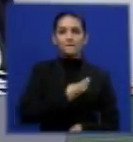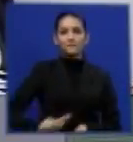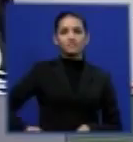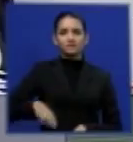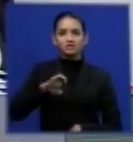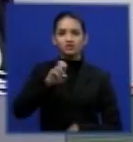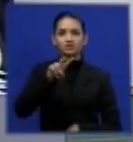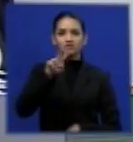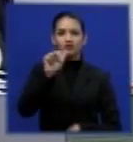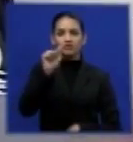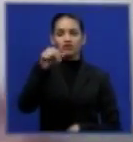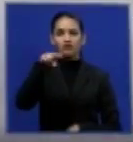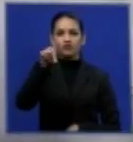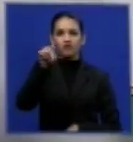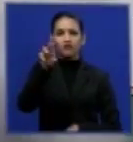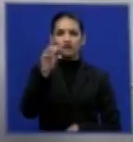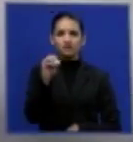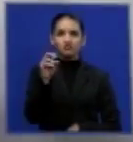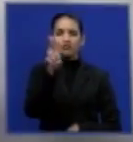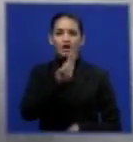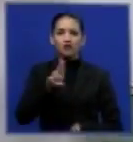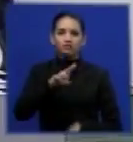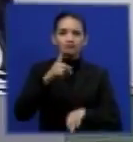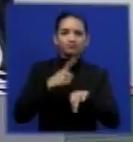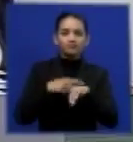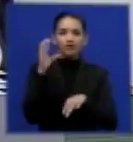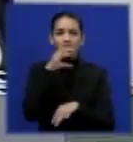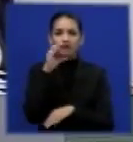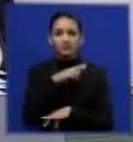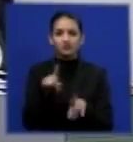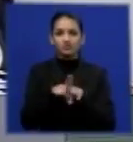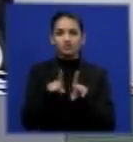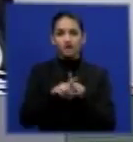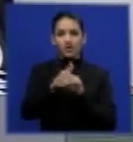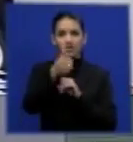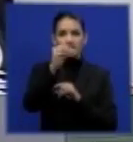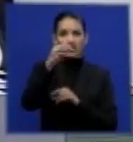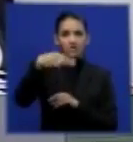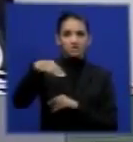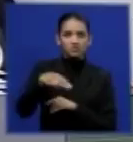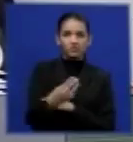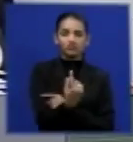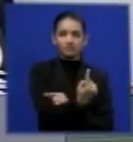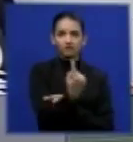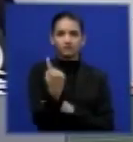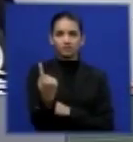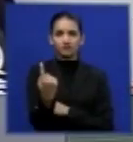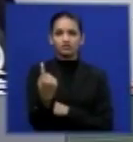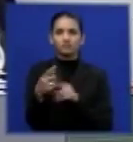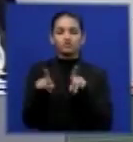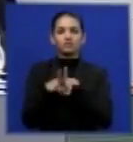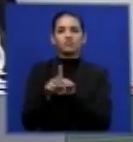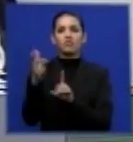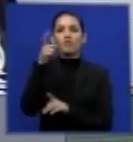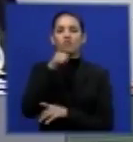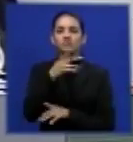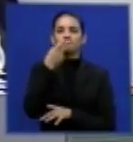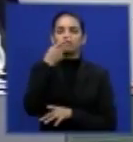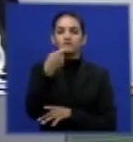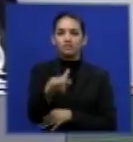partilha do tempo a cada um então ficam 10 minutos assegurados para as suas respectivas